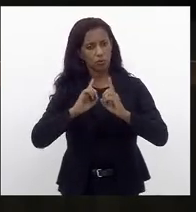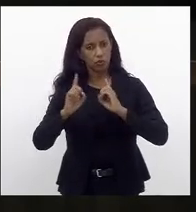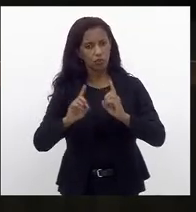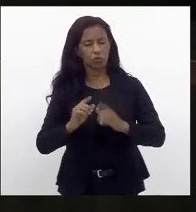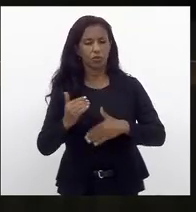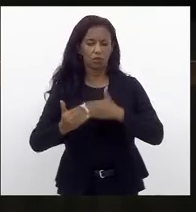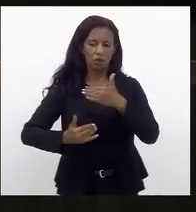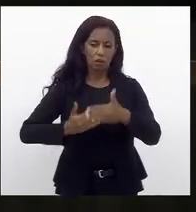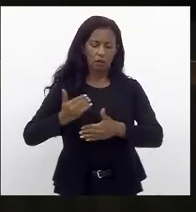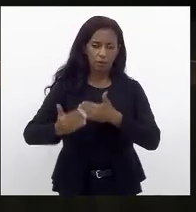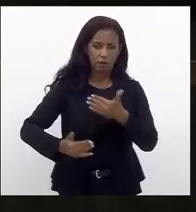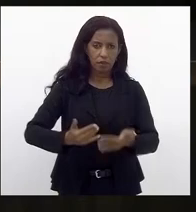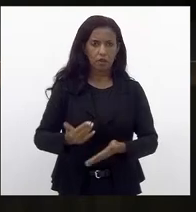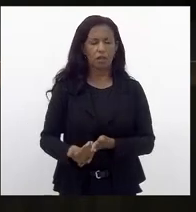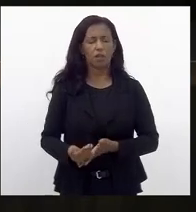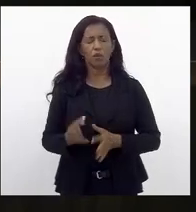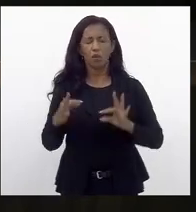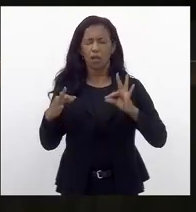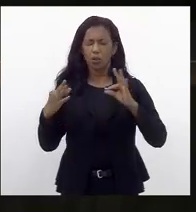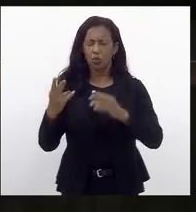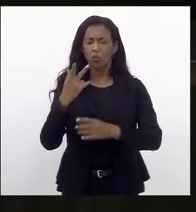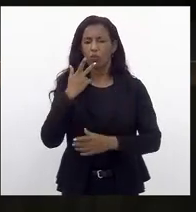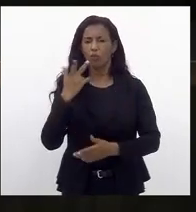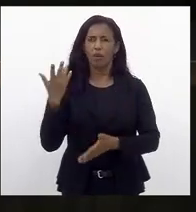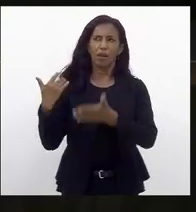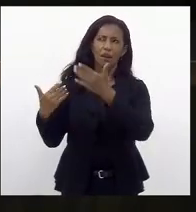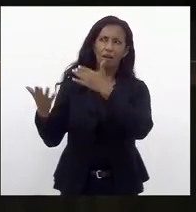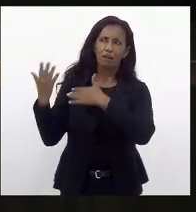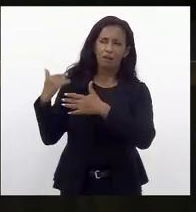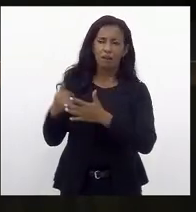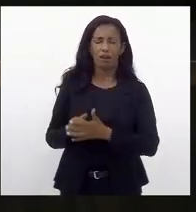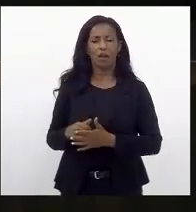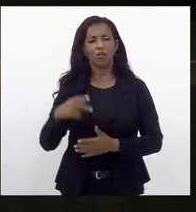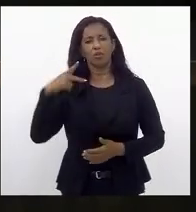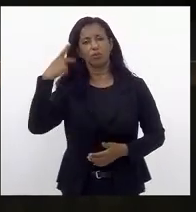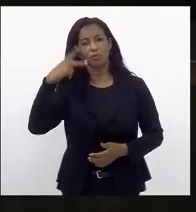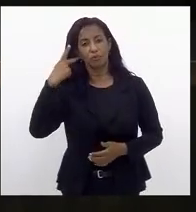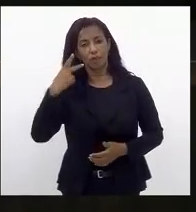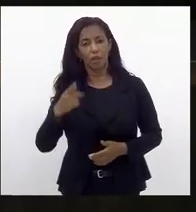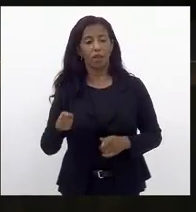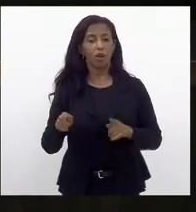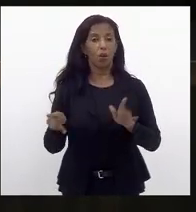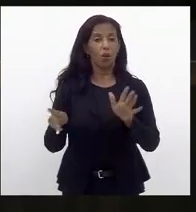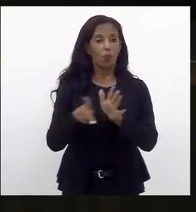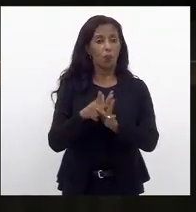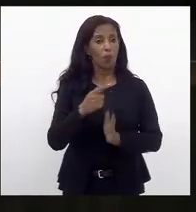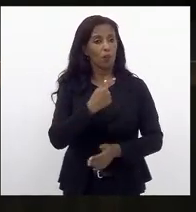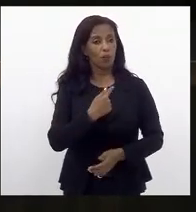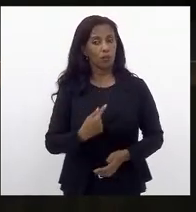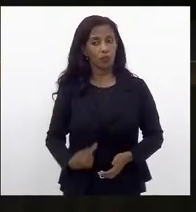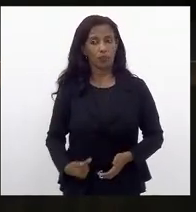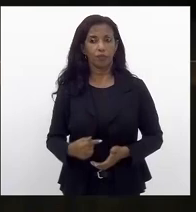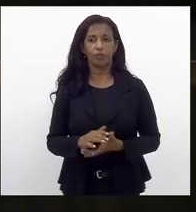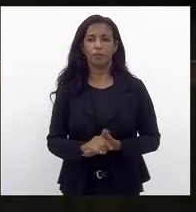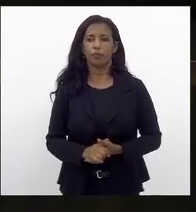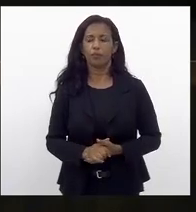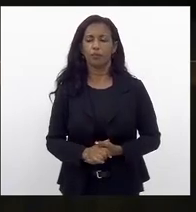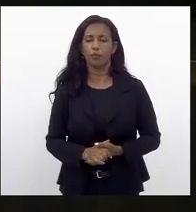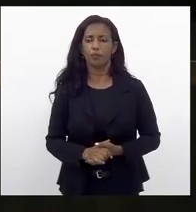e aquela premissa que falei lá atrás alguns parlamentares e com o próprio governo